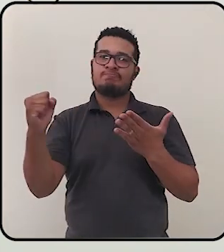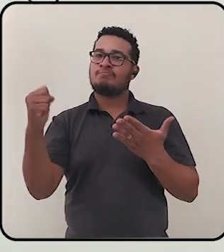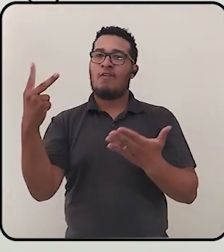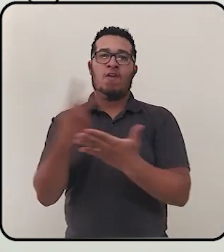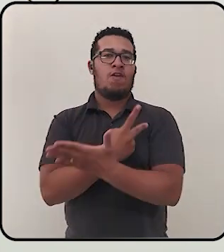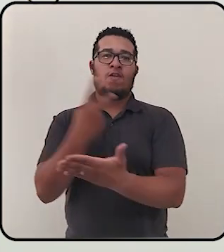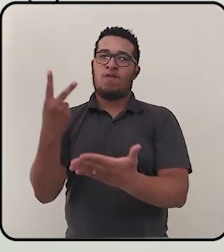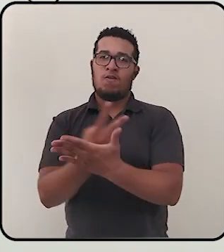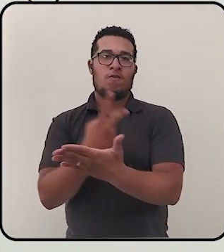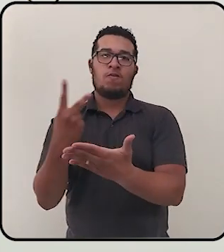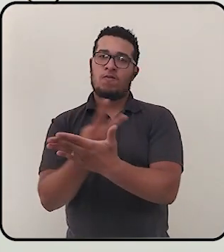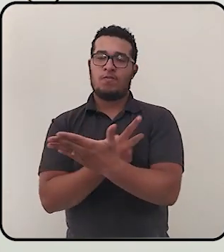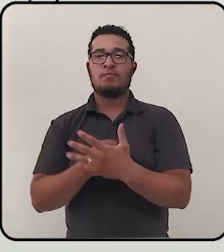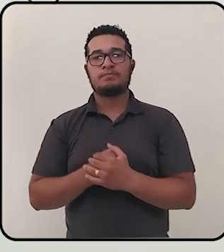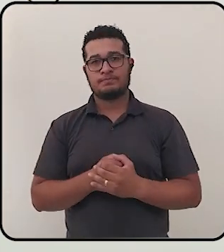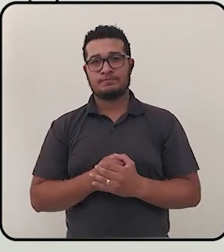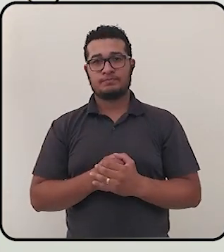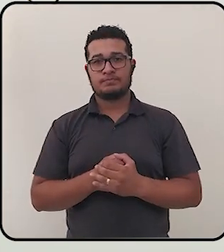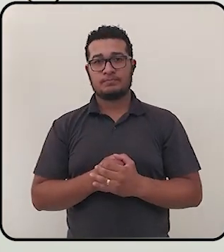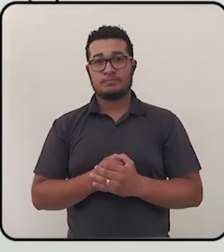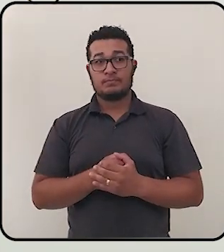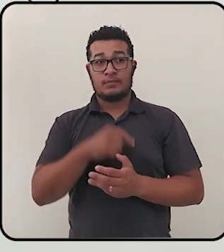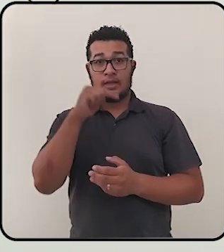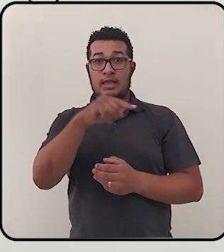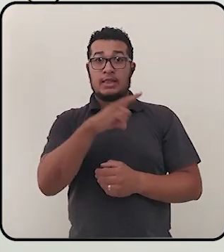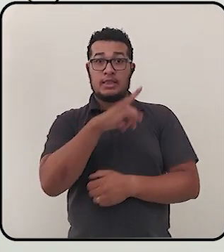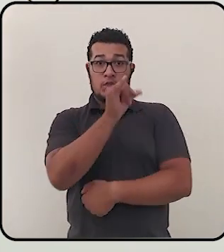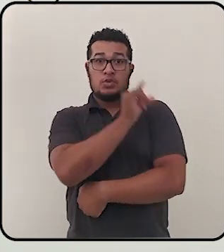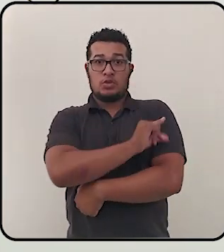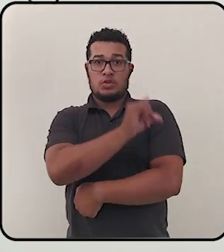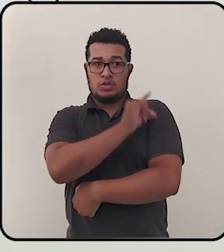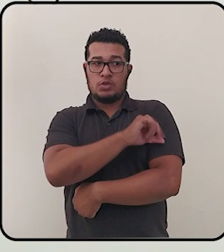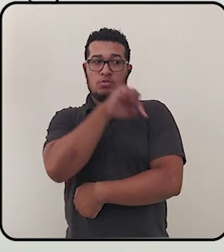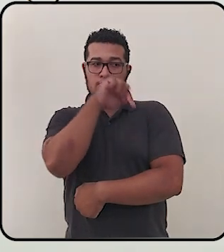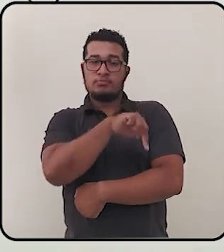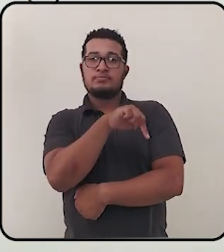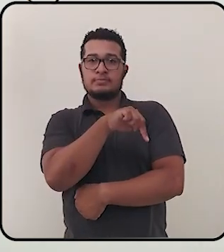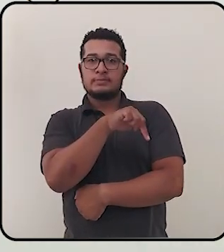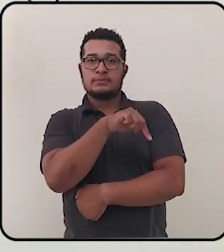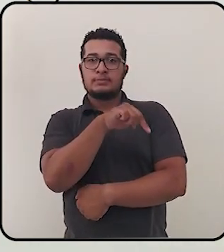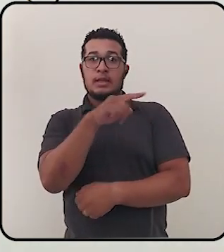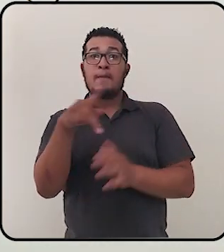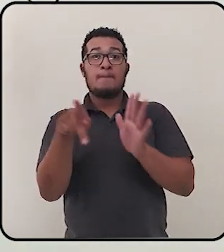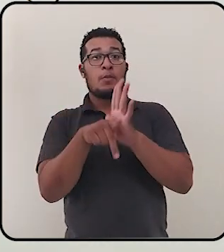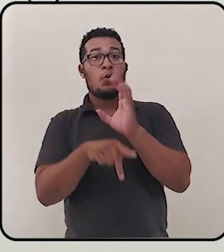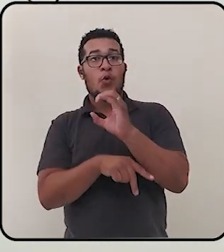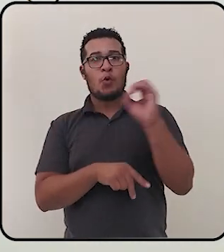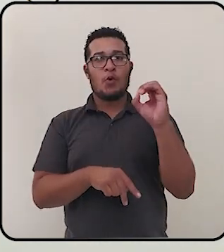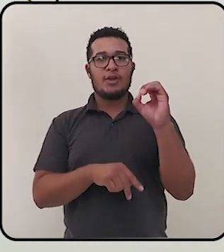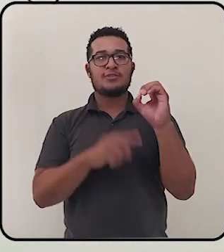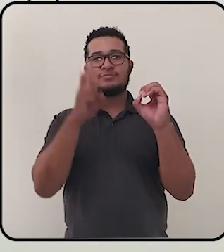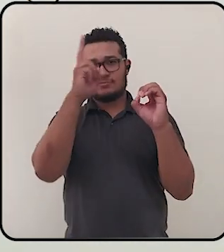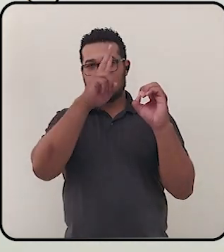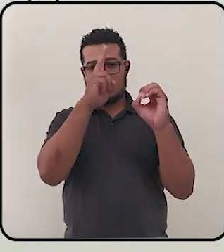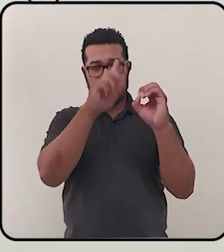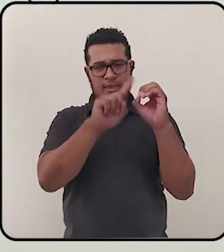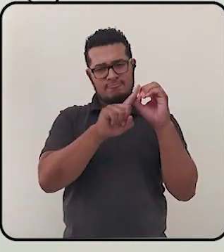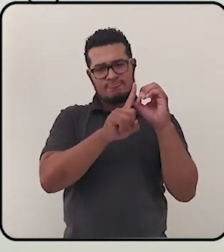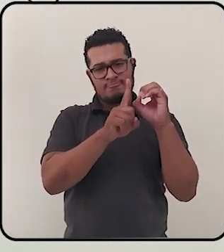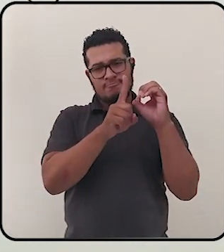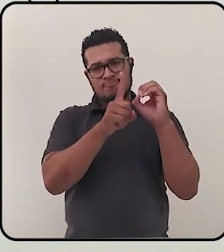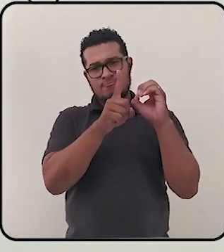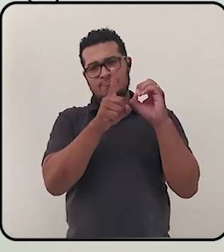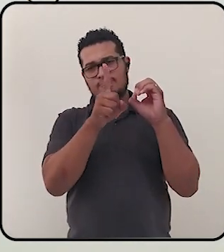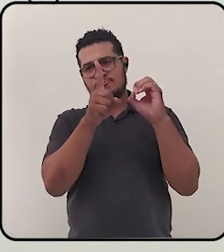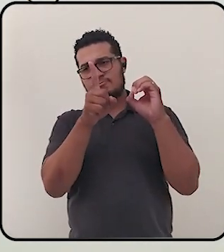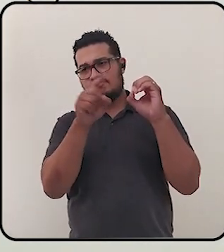detalhe geográfico, você erra tudo. Tá? Nós estamos saindo do Rio de Janeiro, que é um